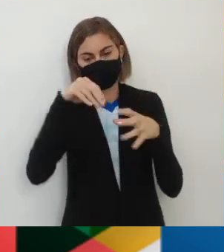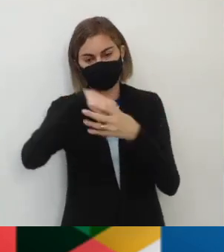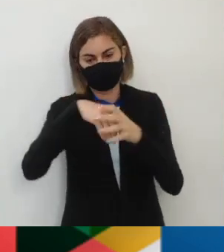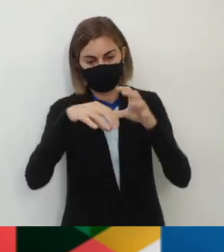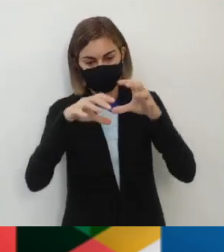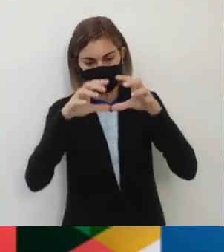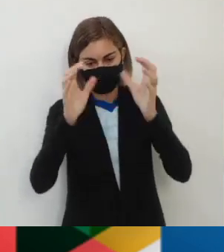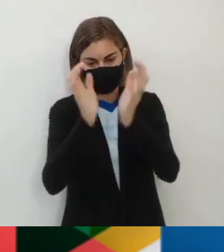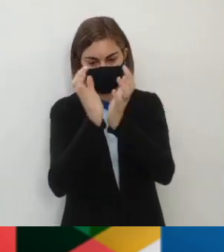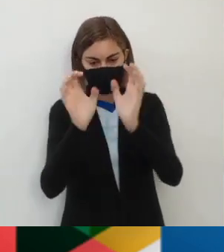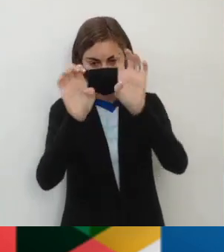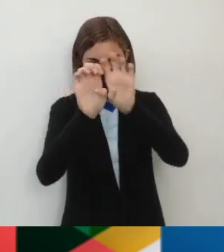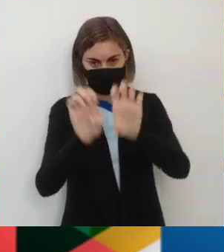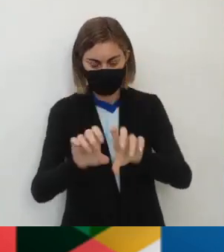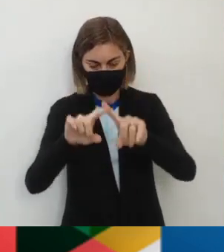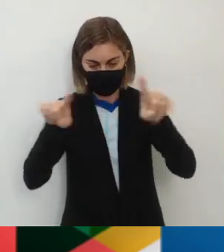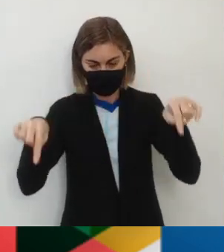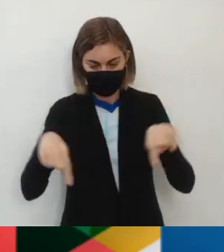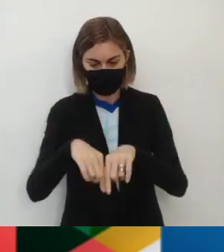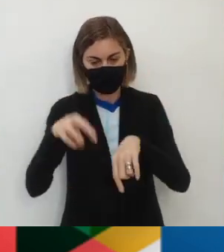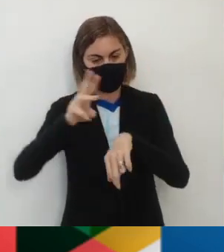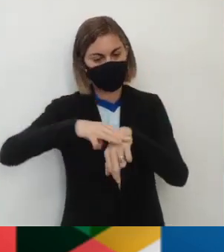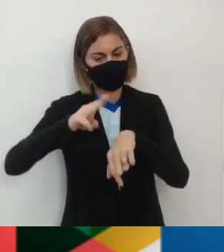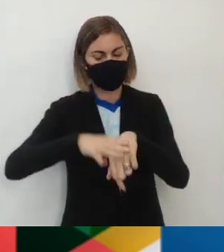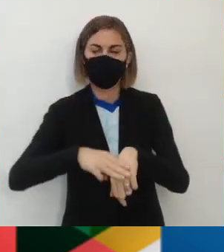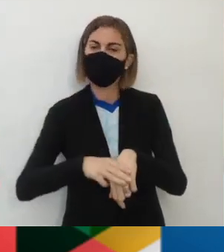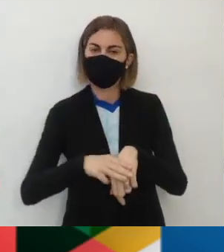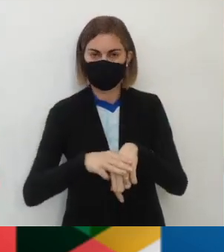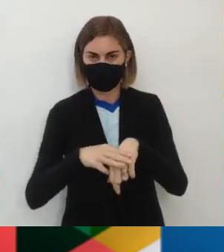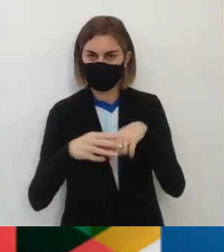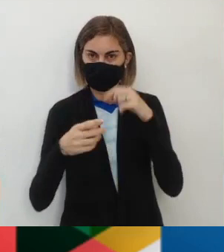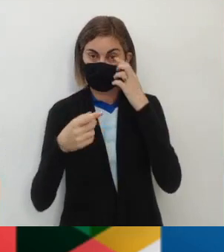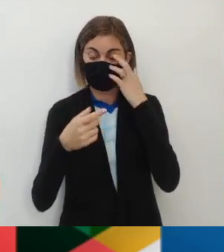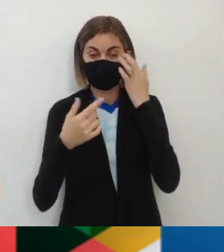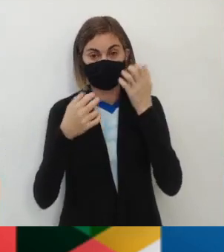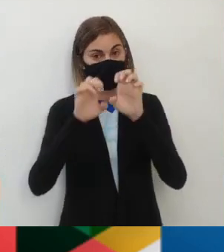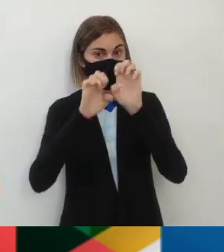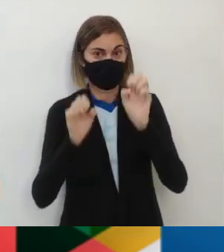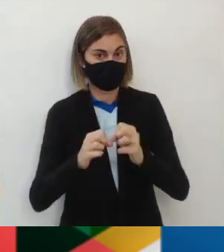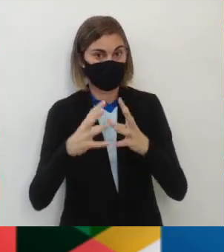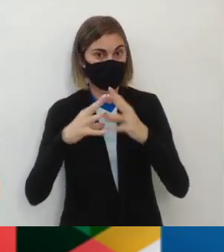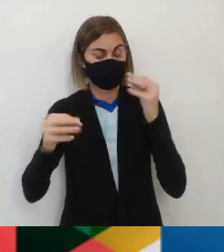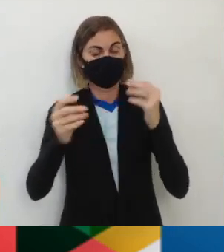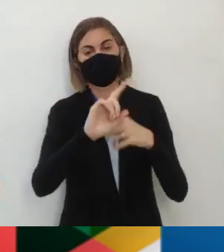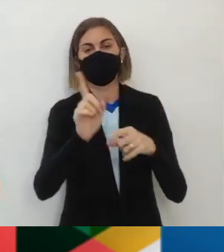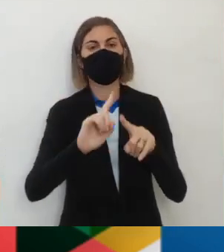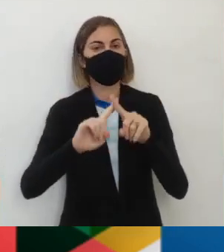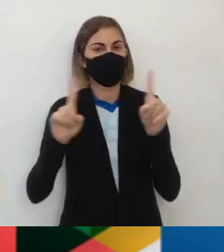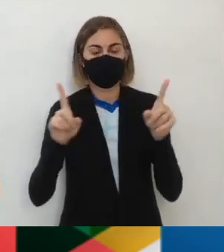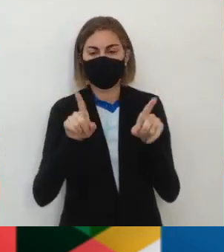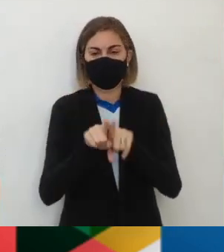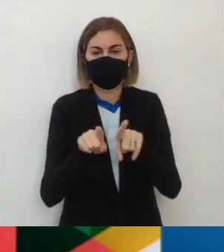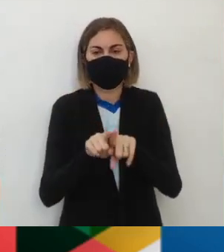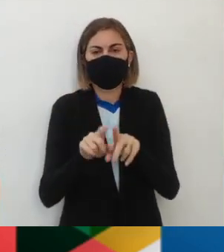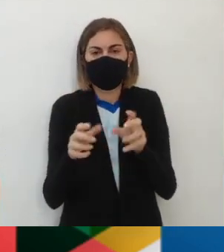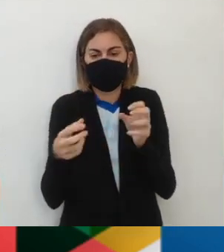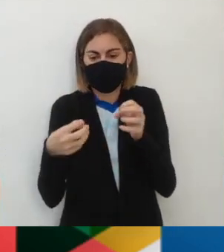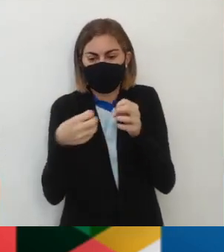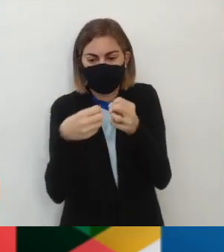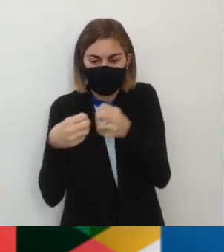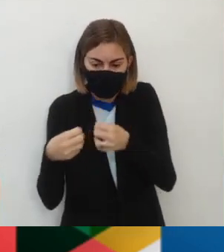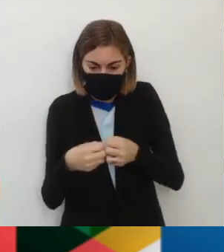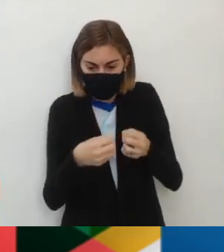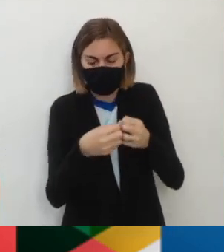estrutura metálica. Não completamente soltos ao ponto de ir embora, mas também não estarão presos a esses